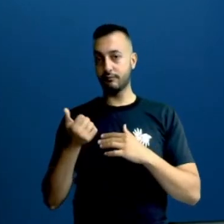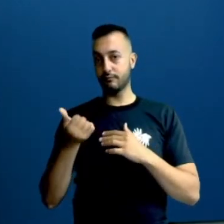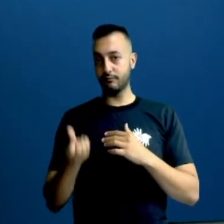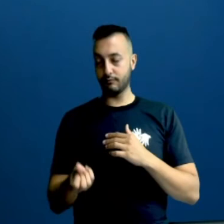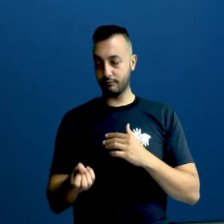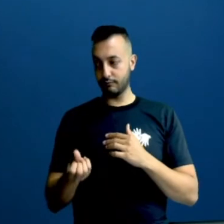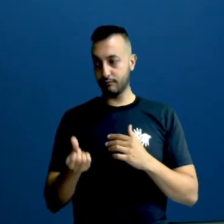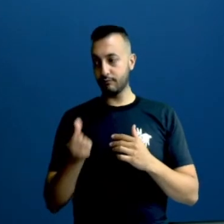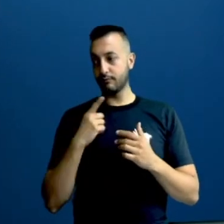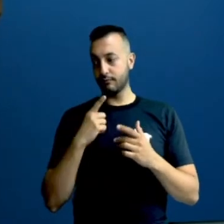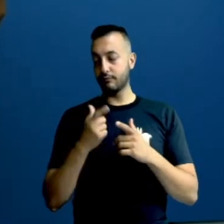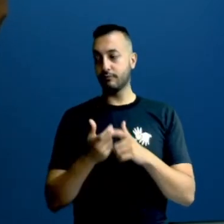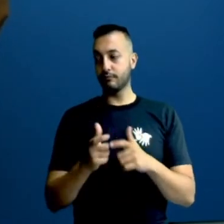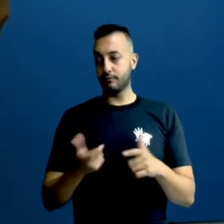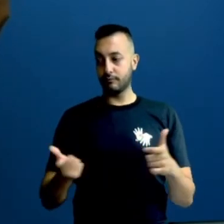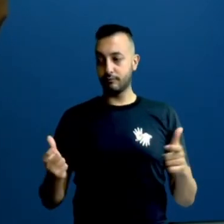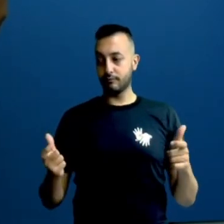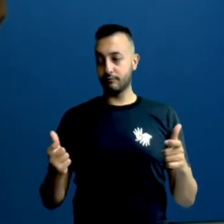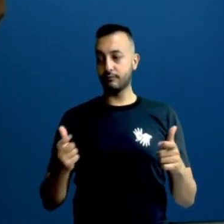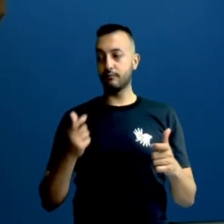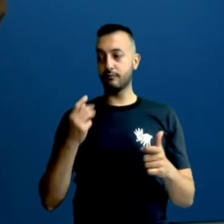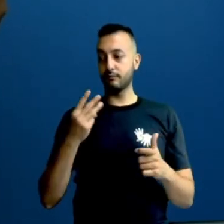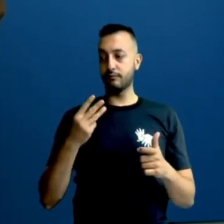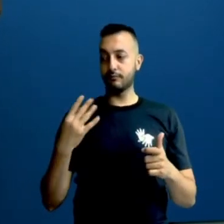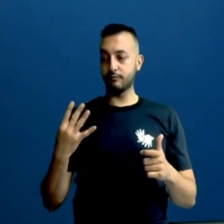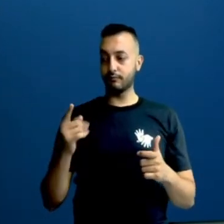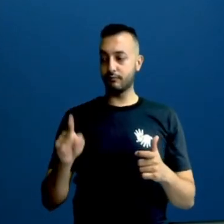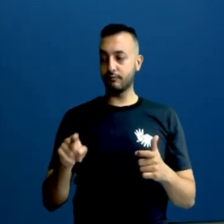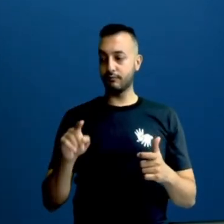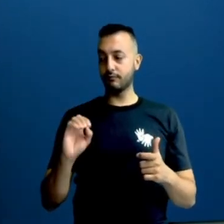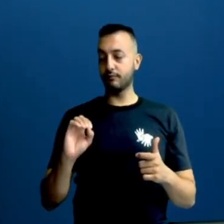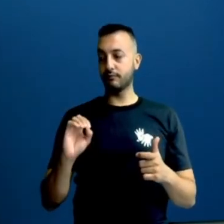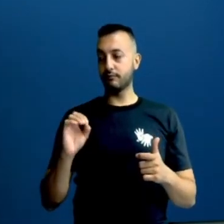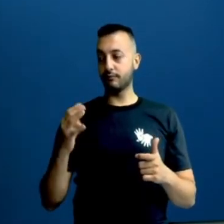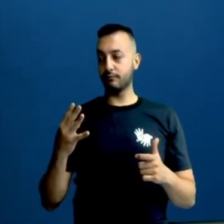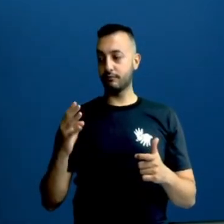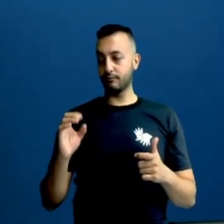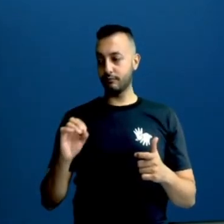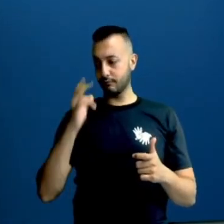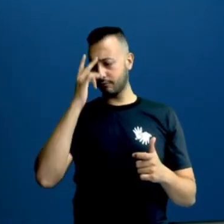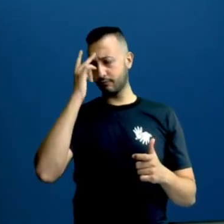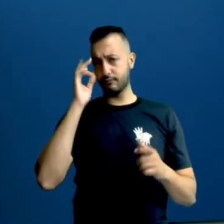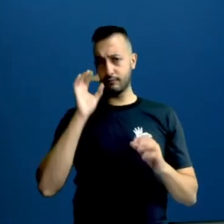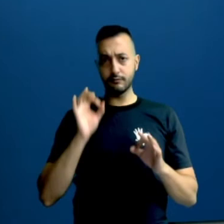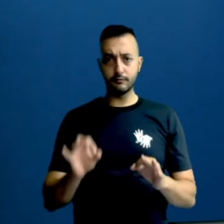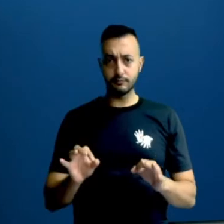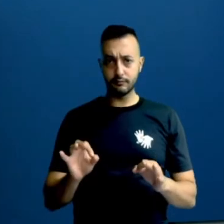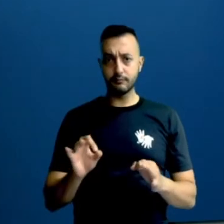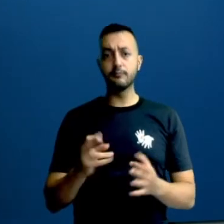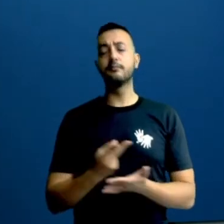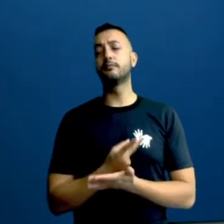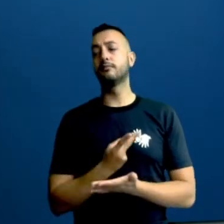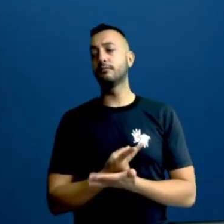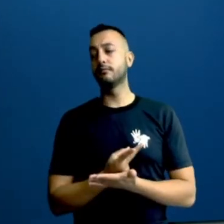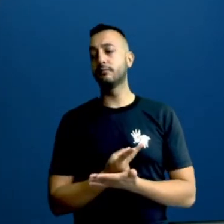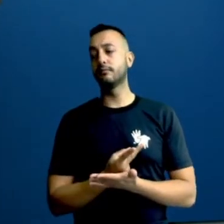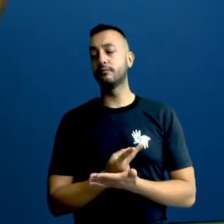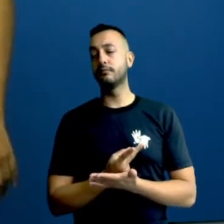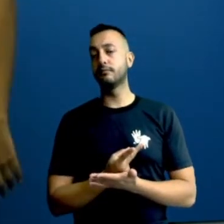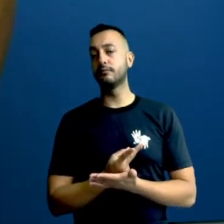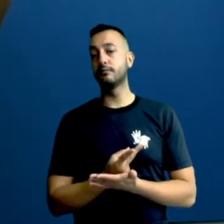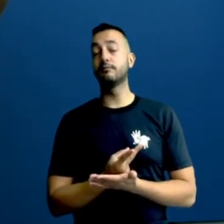2016 houve um aumento populacional de 34.040 pessoas, está certa ou está